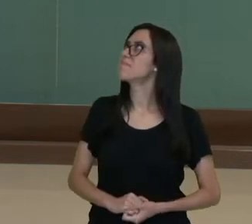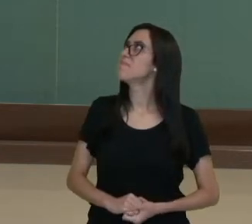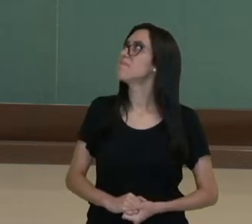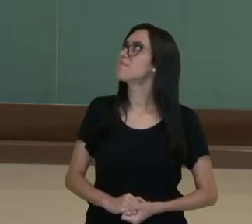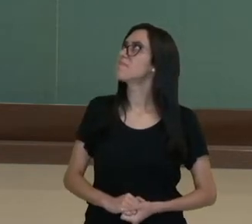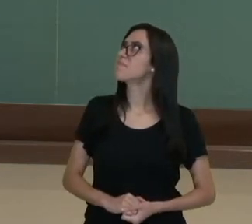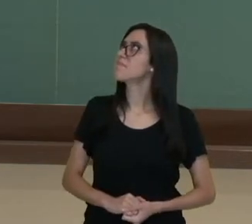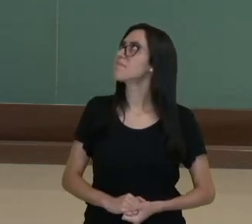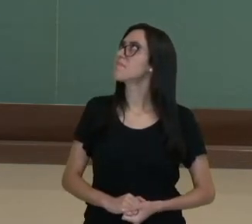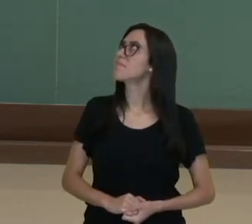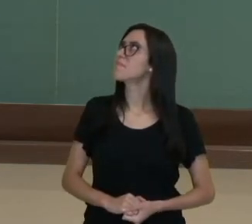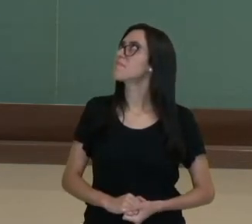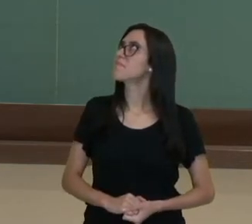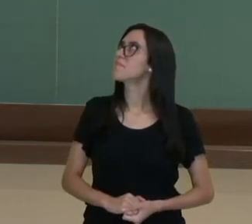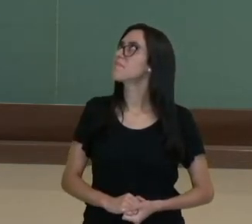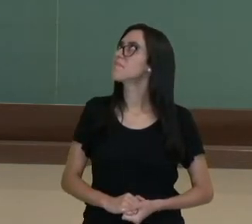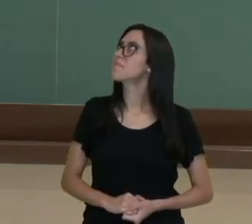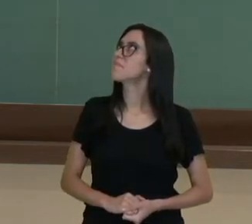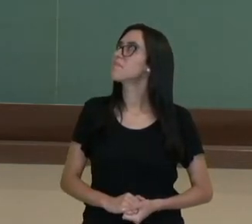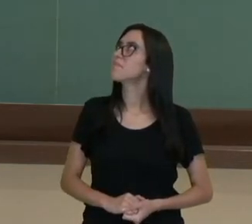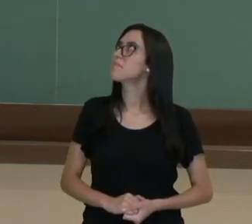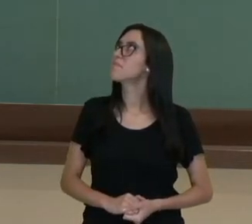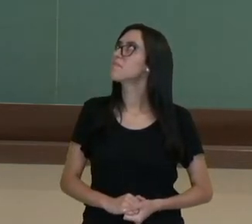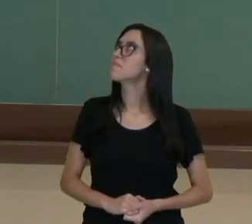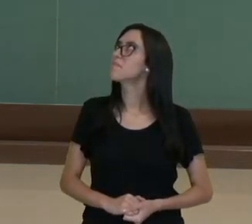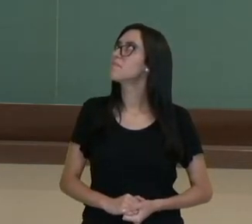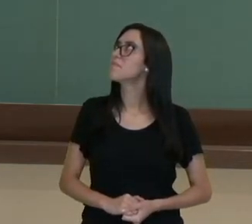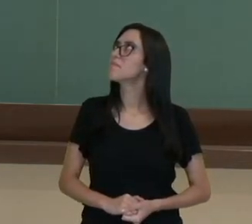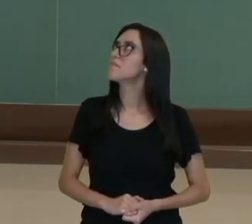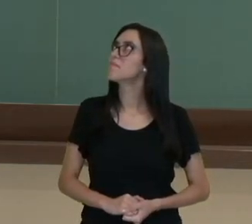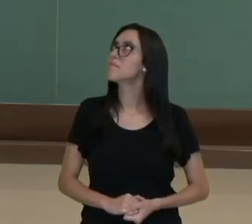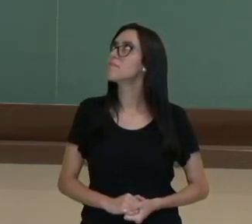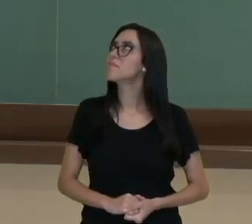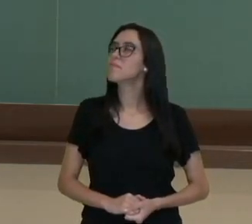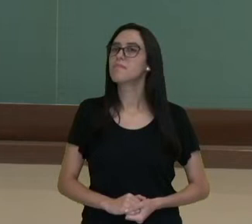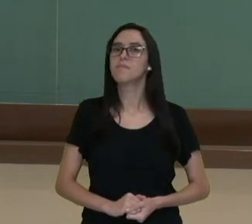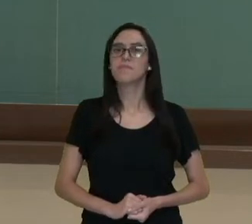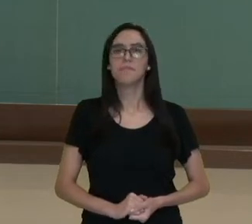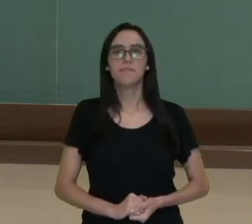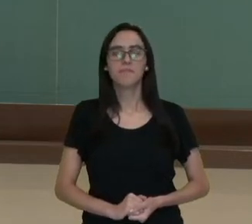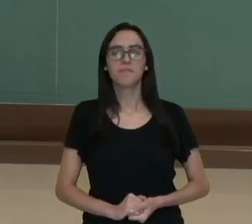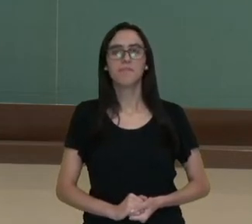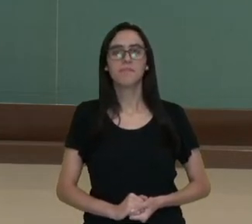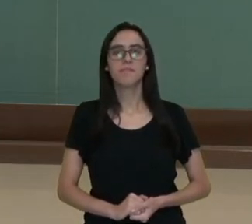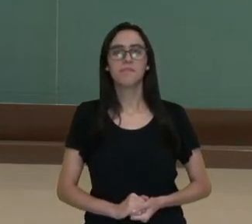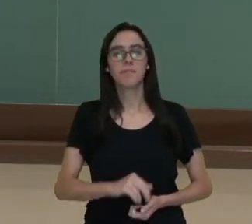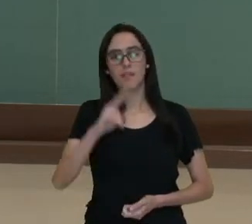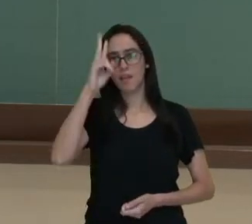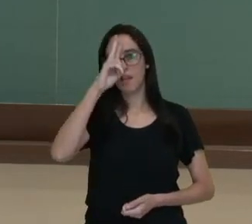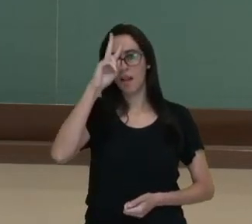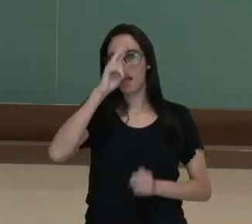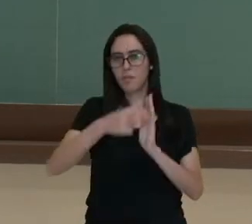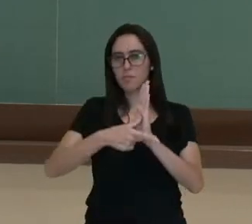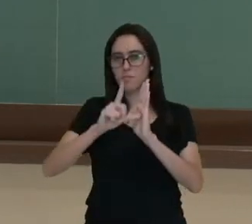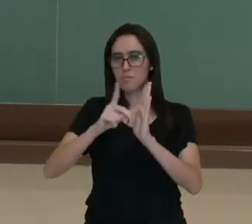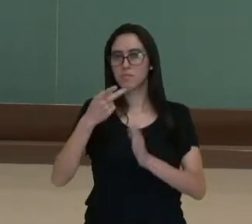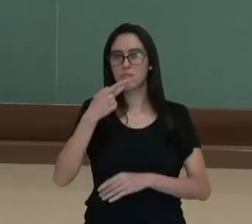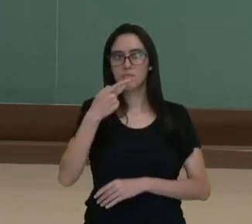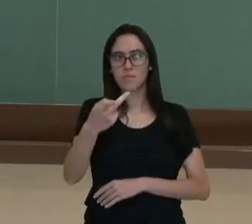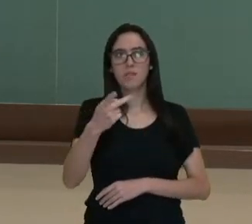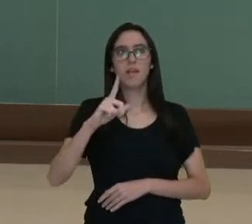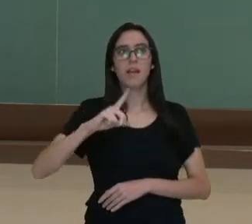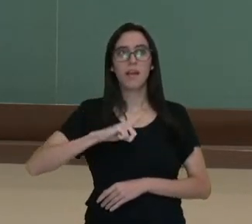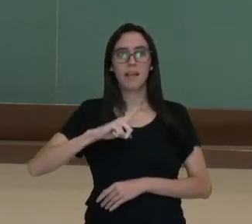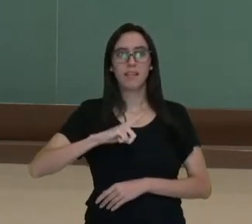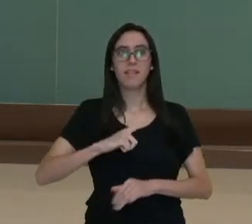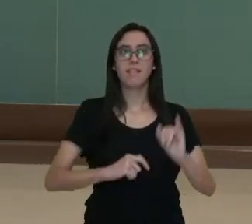X e Y o I griega. Lembra que o professor falou que nós tínhamos la I romana,